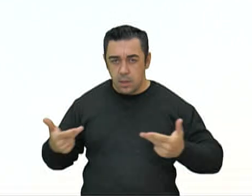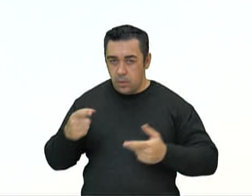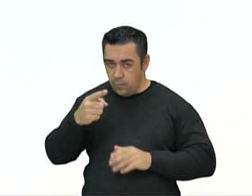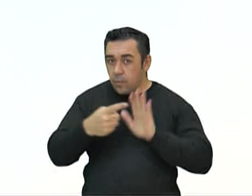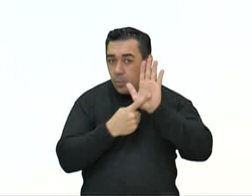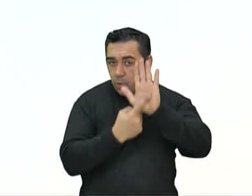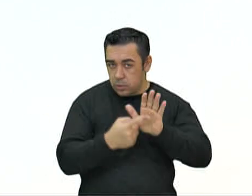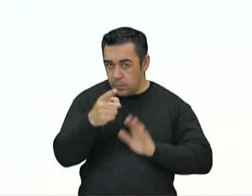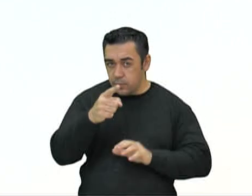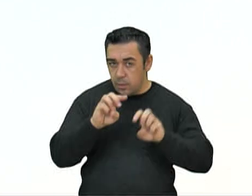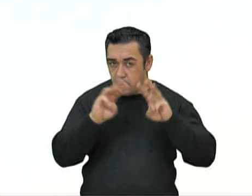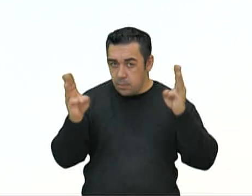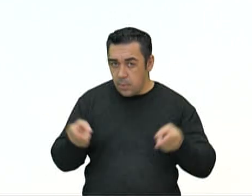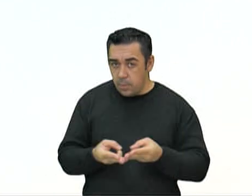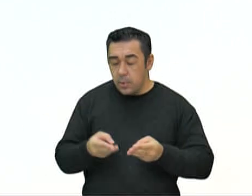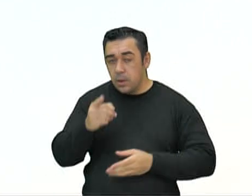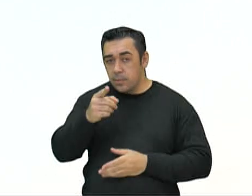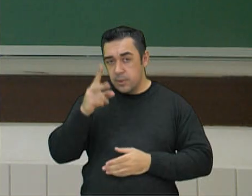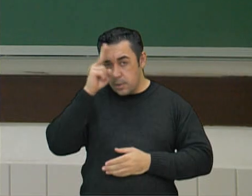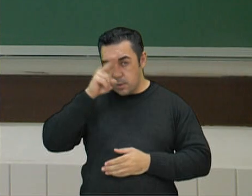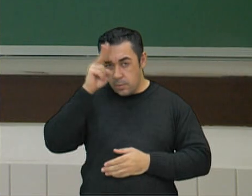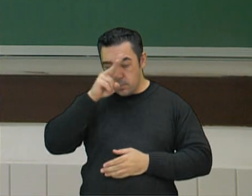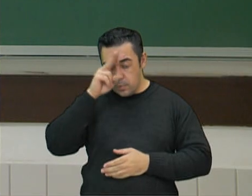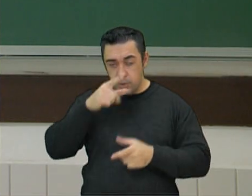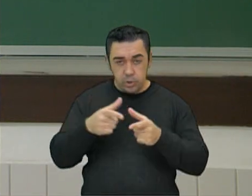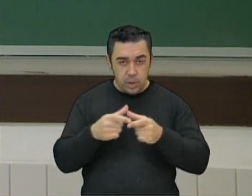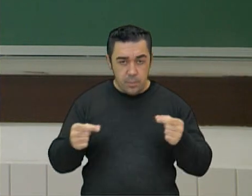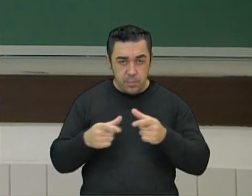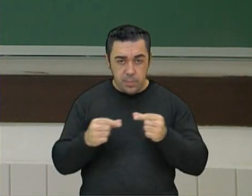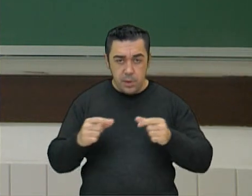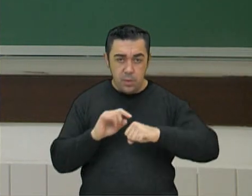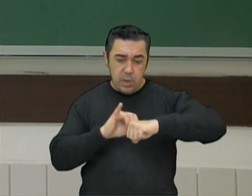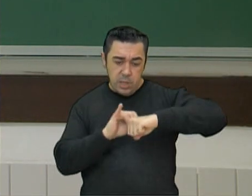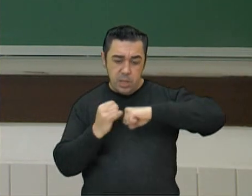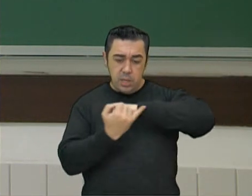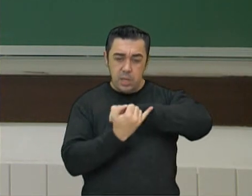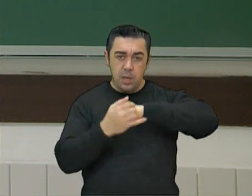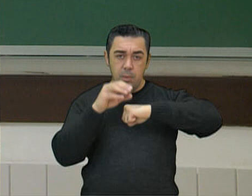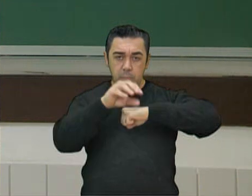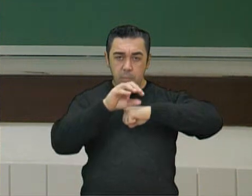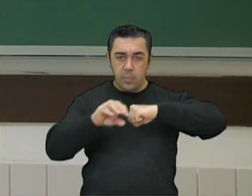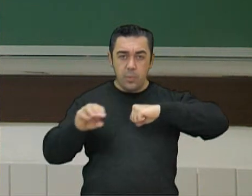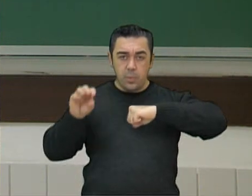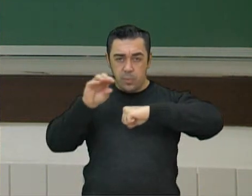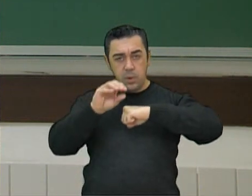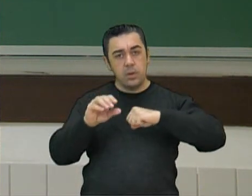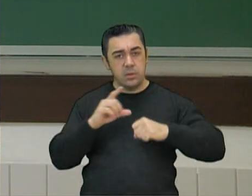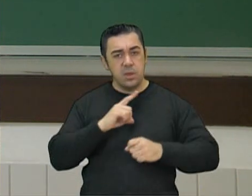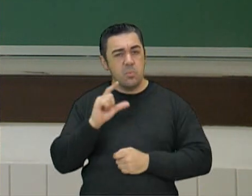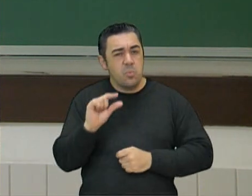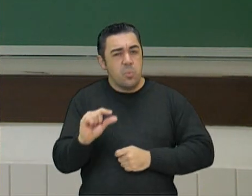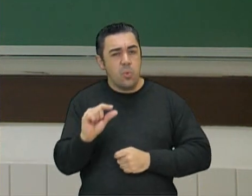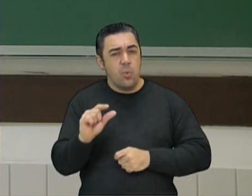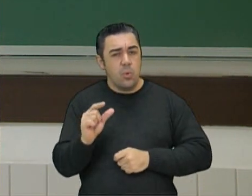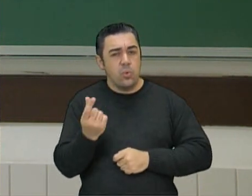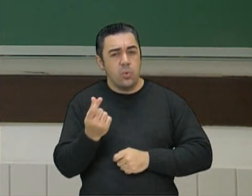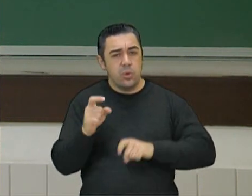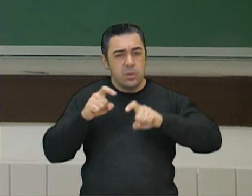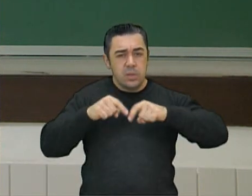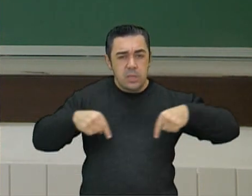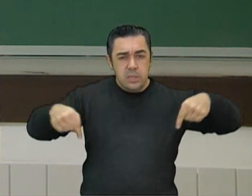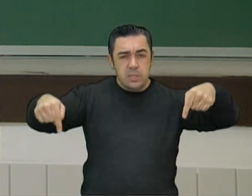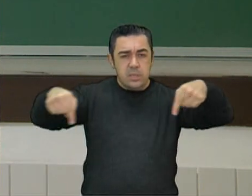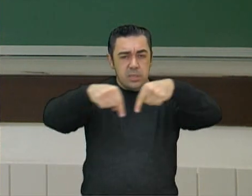isso no mapa, mas lembra que o Japão, um arquipélago, um conjunto de ilhas com nem tanto espaço territorial assim.